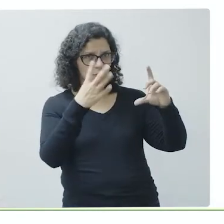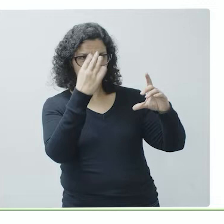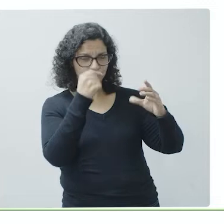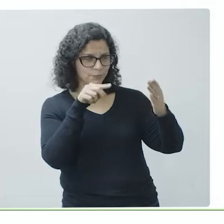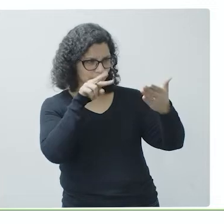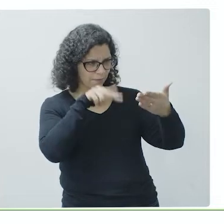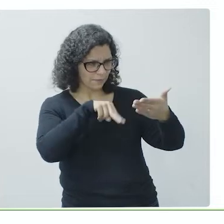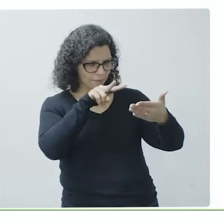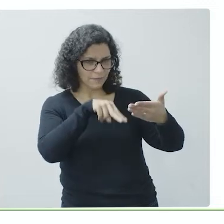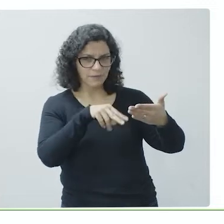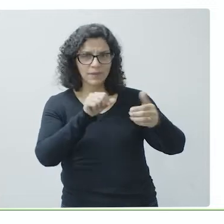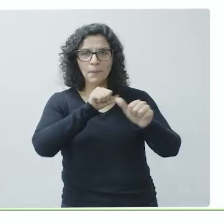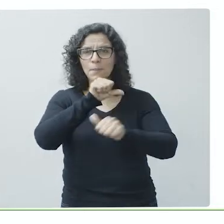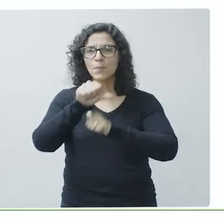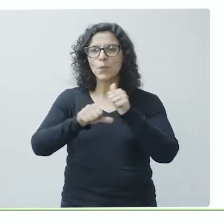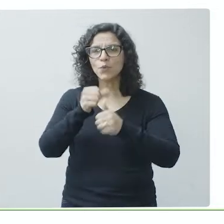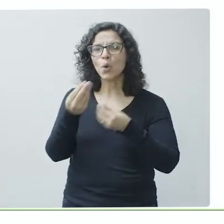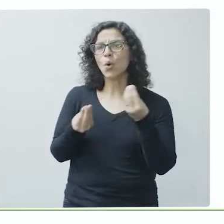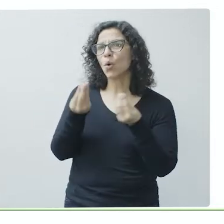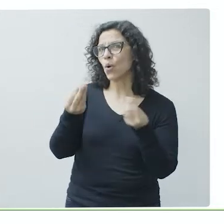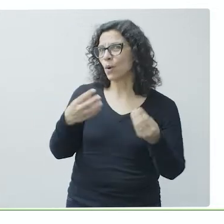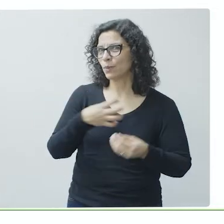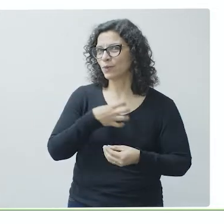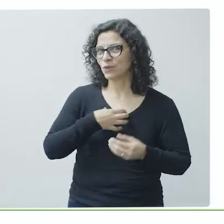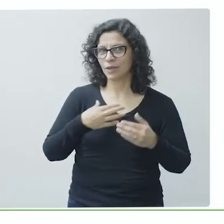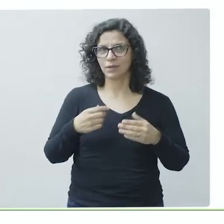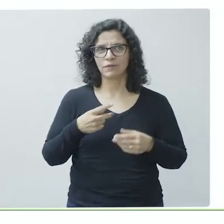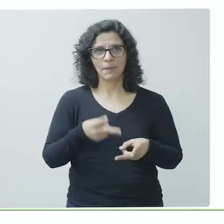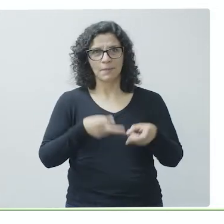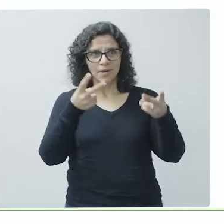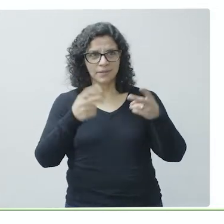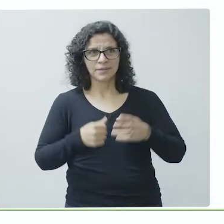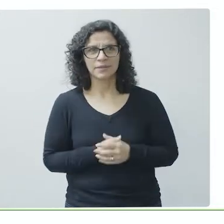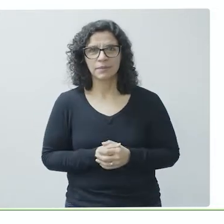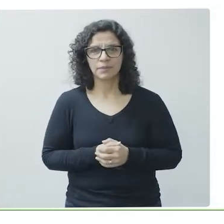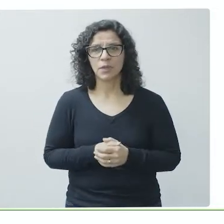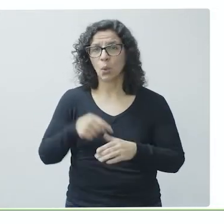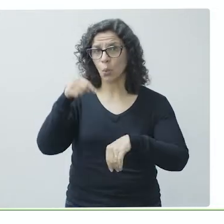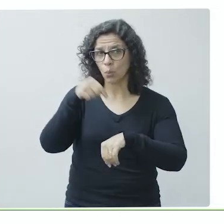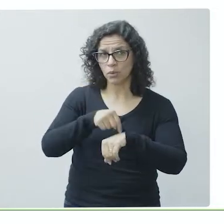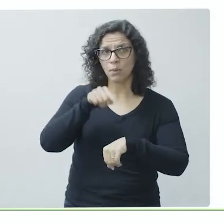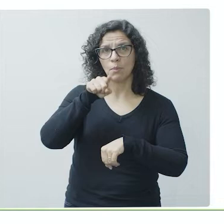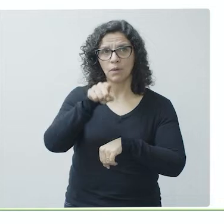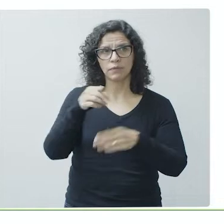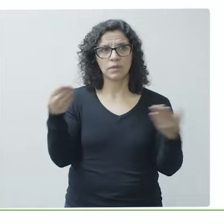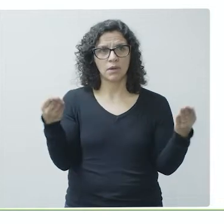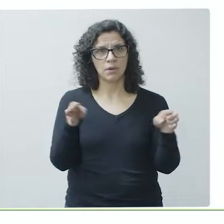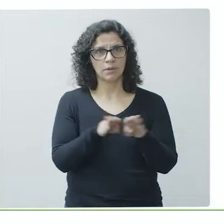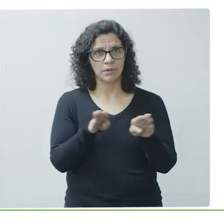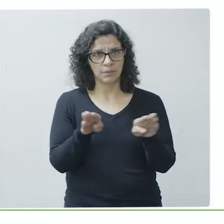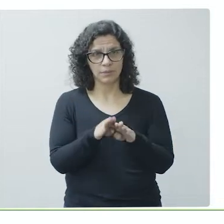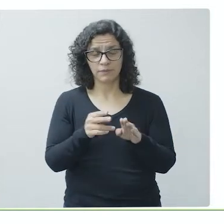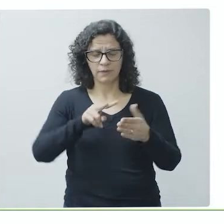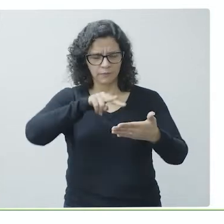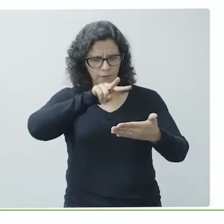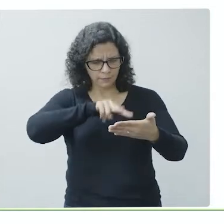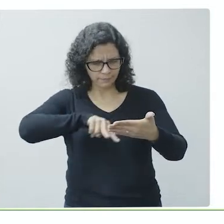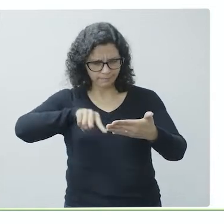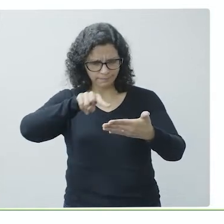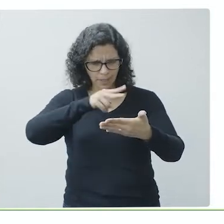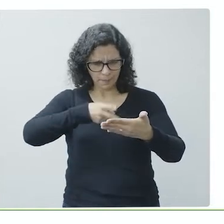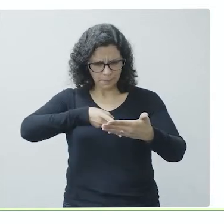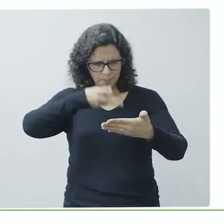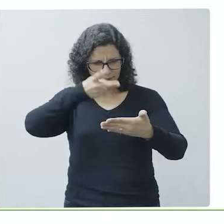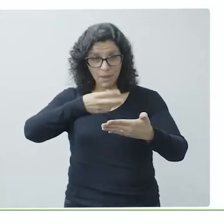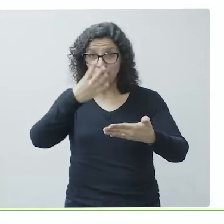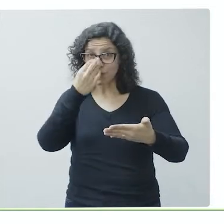retrato, quais mudanças você percebe? Eu vou dar um tempinho para você olhar o seu